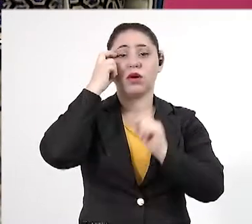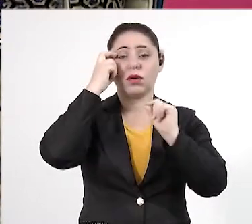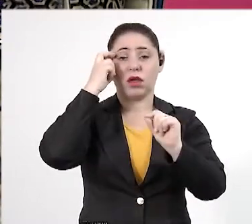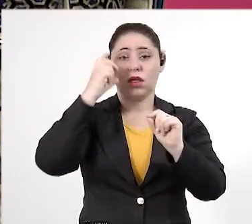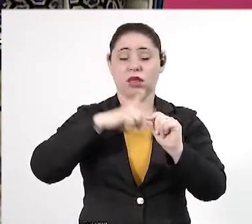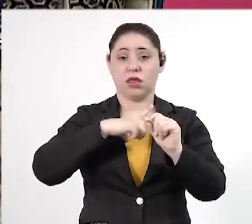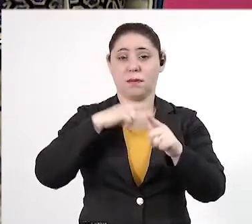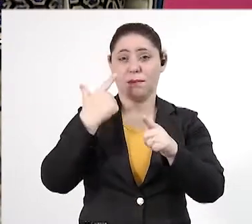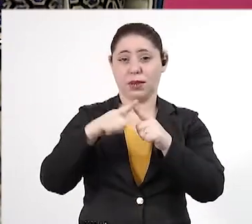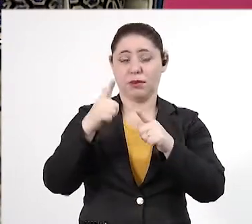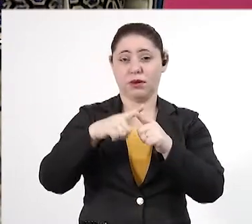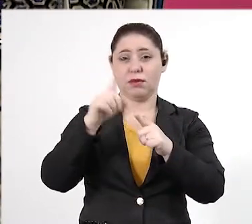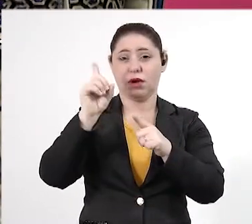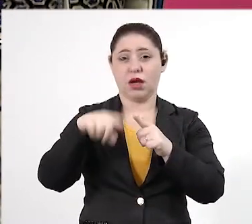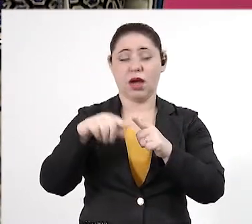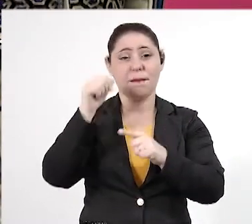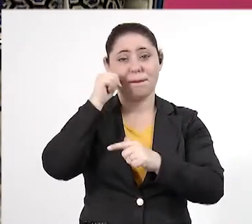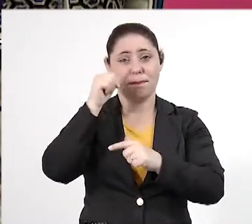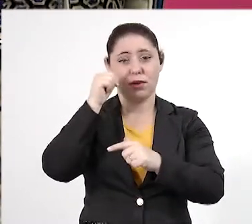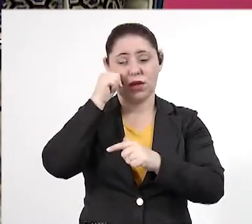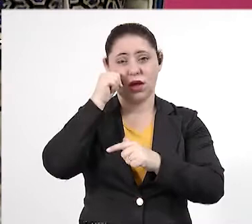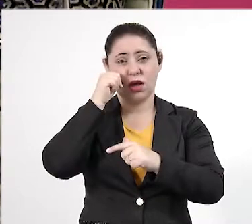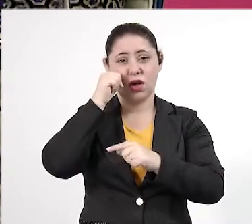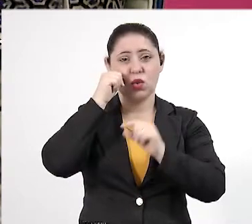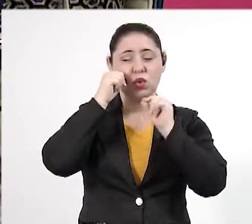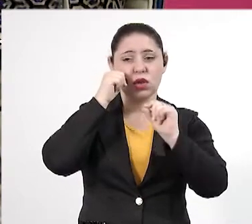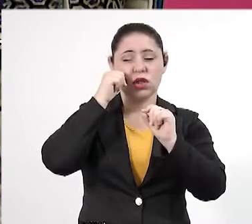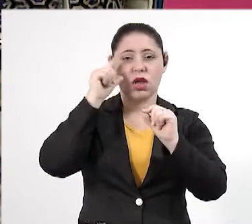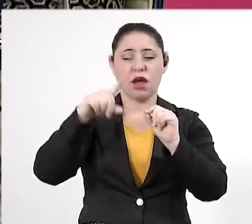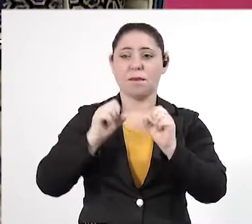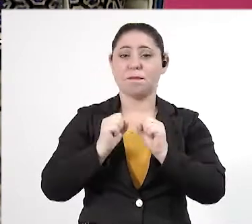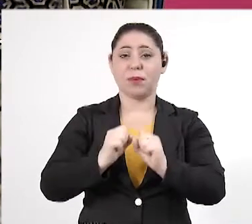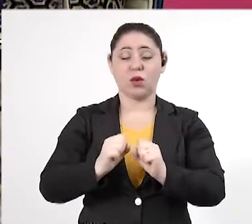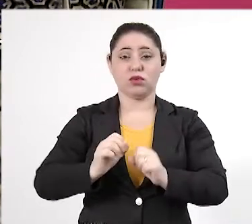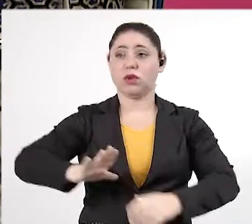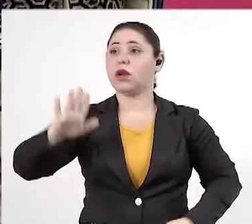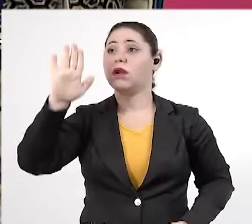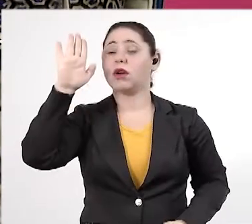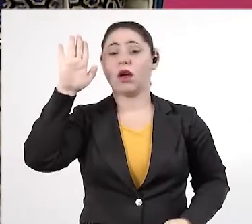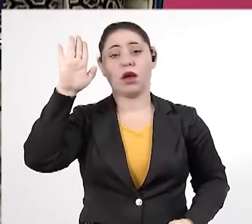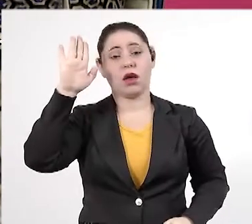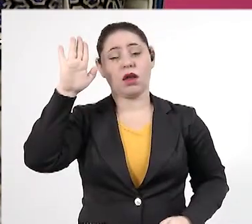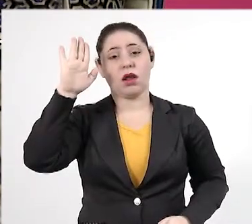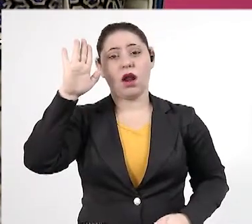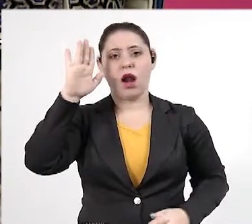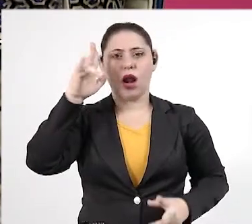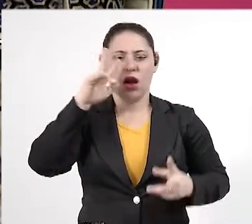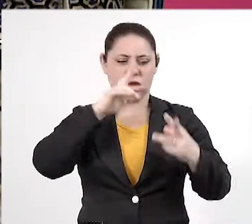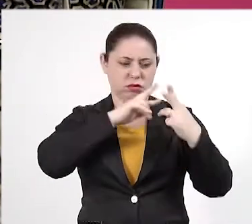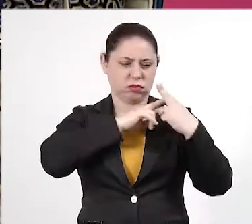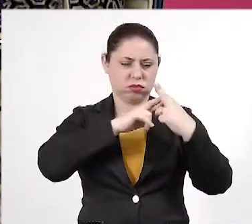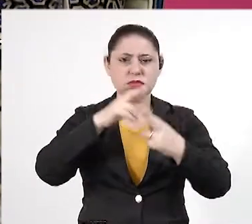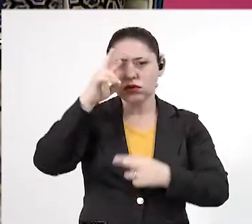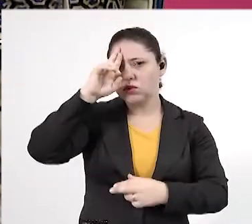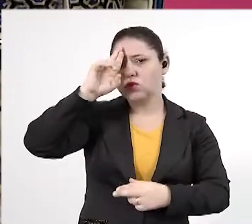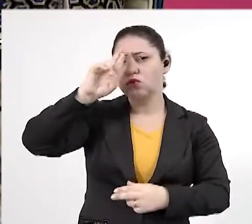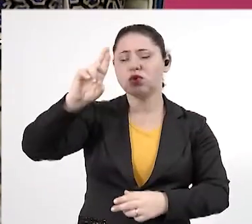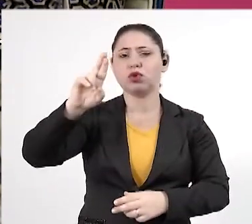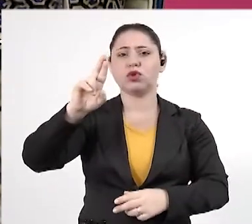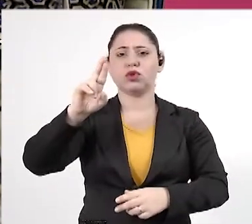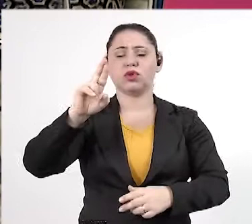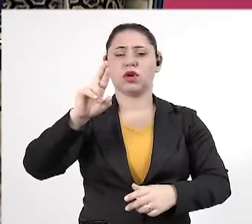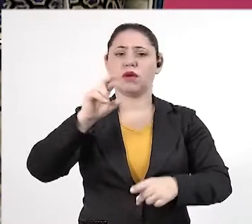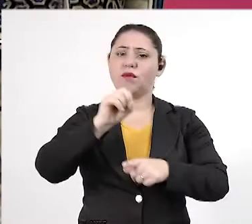culturais que envolvem essa questão das mulheres possivelmente se candidatarem, se tornarem líderes em seus